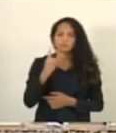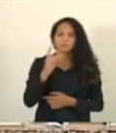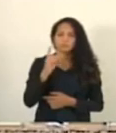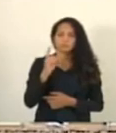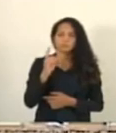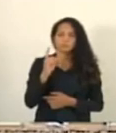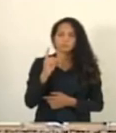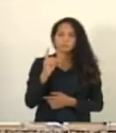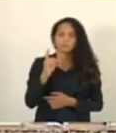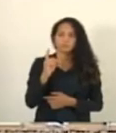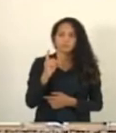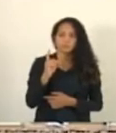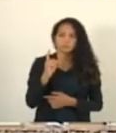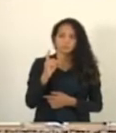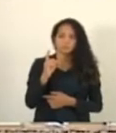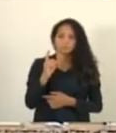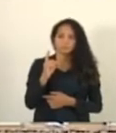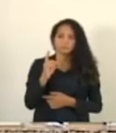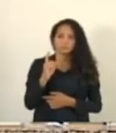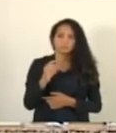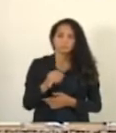Tem que falar. Não, mas eu estou ouvindo eles aqui no plenário.